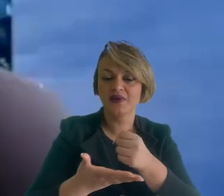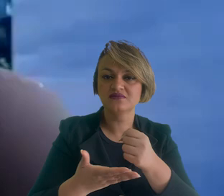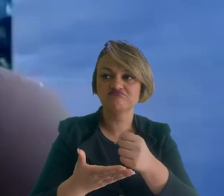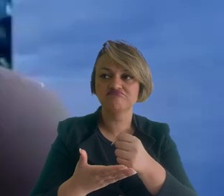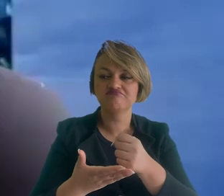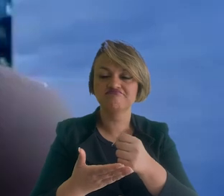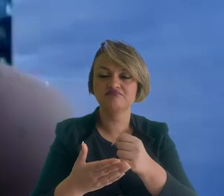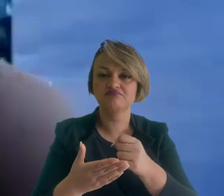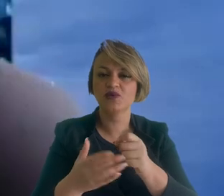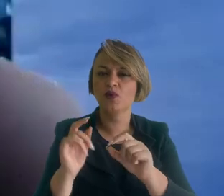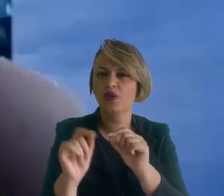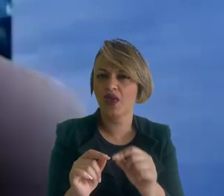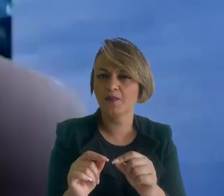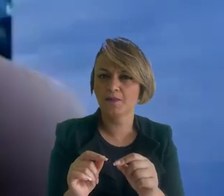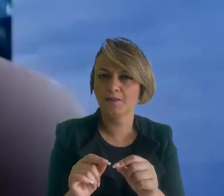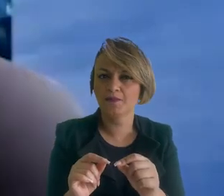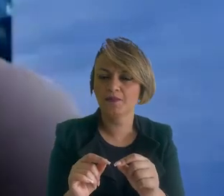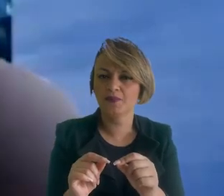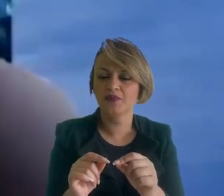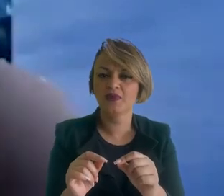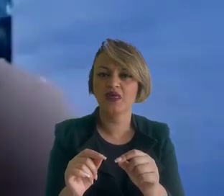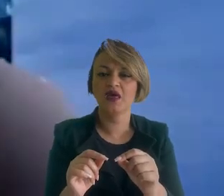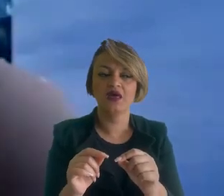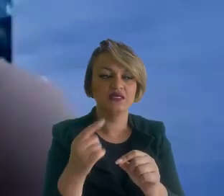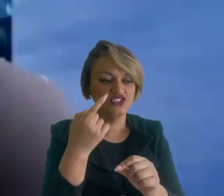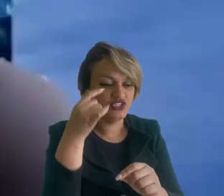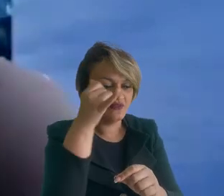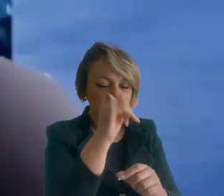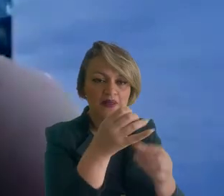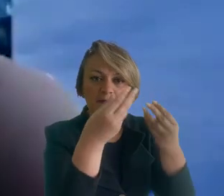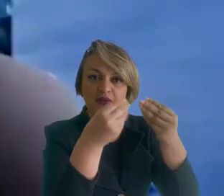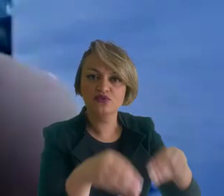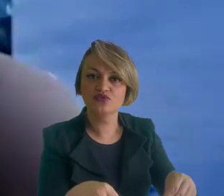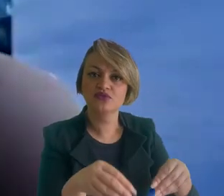letter a ninguém causar prejuízo